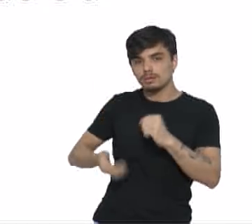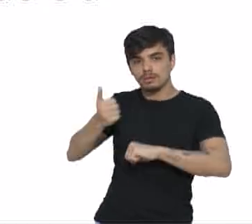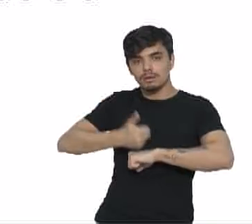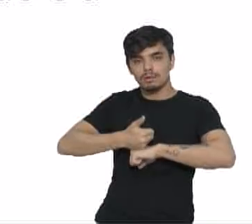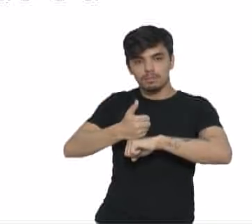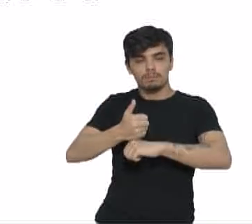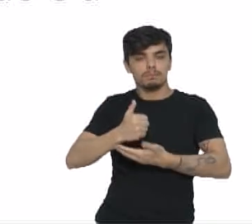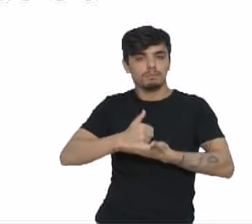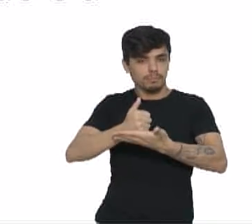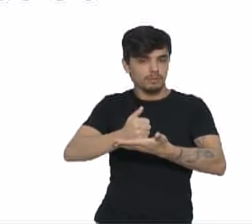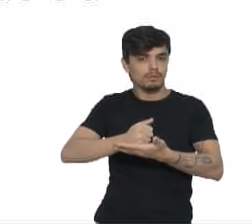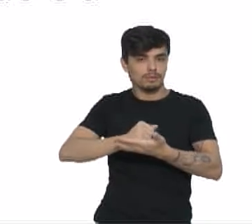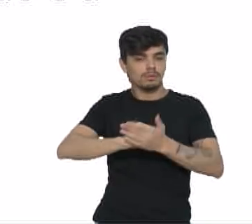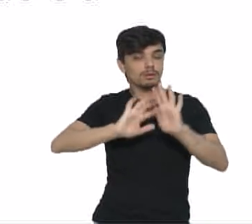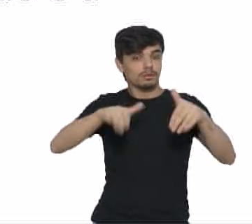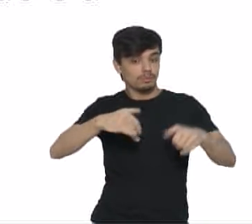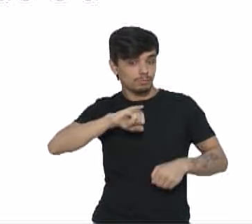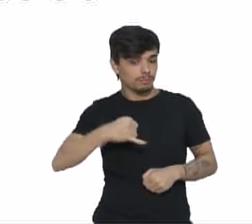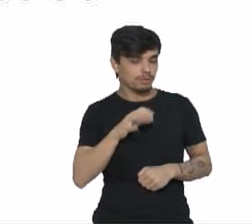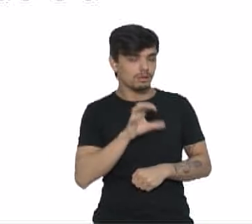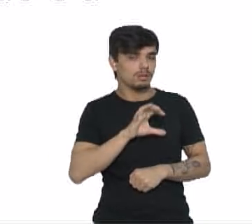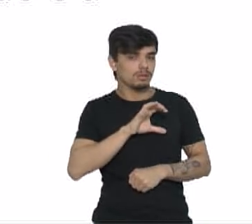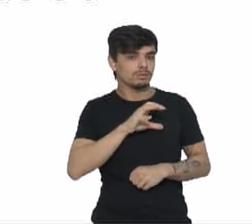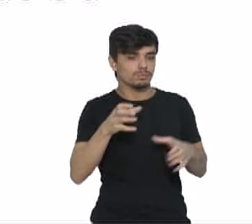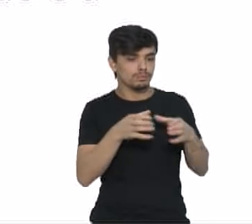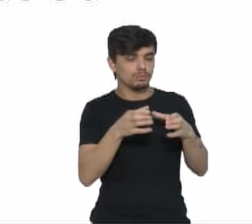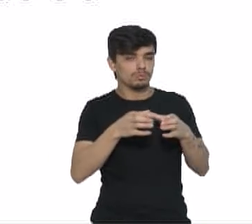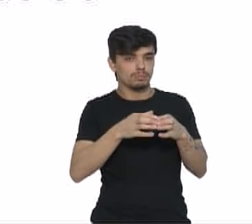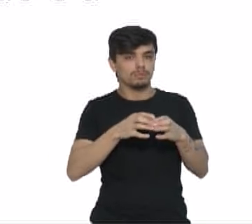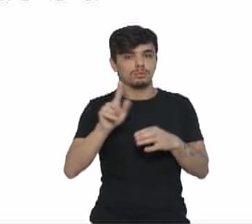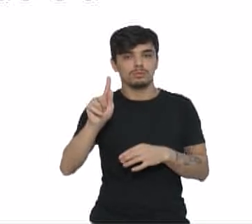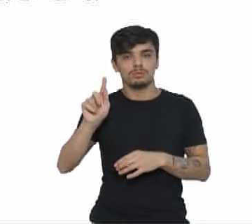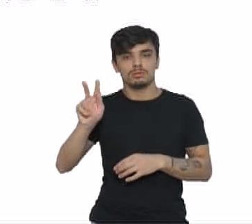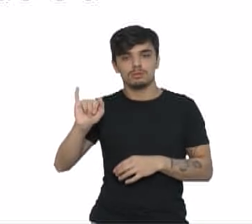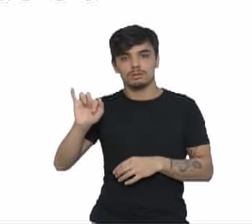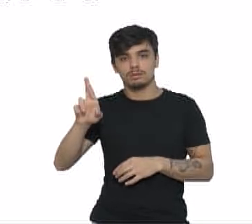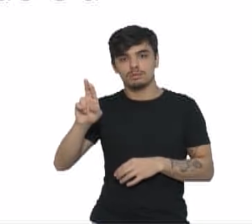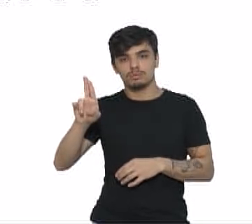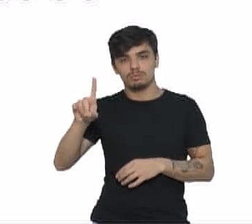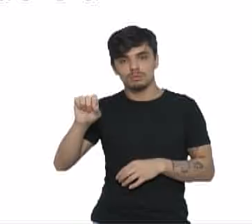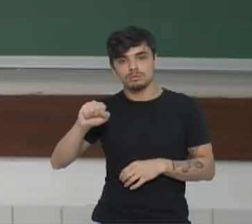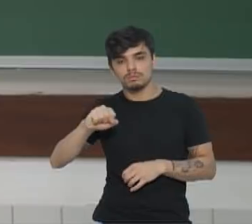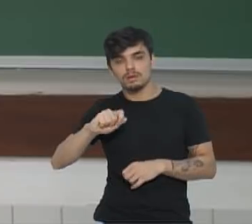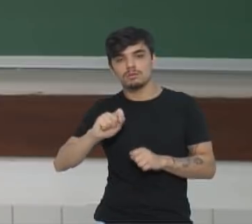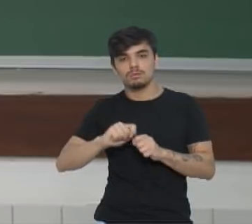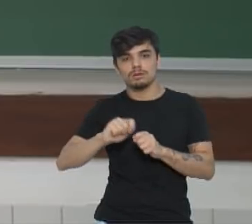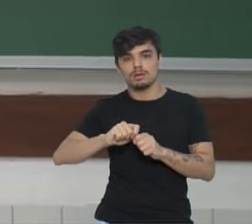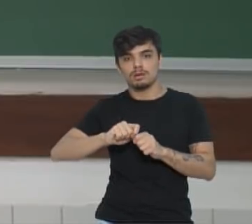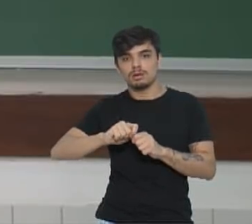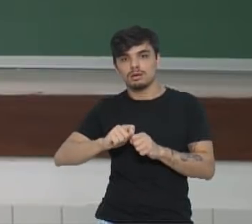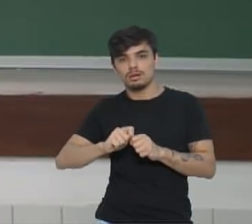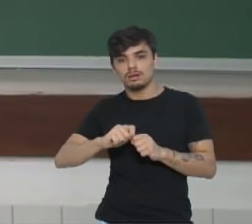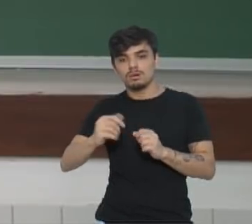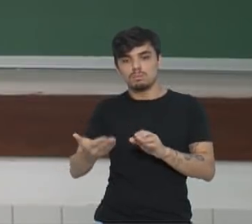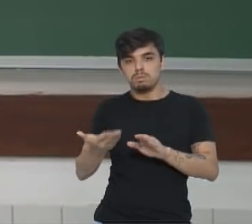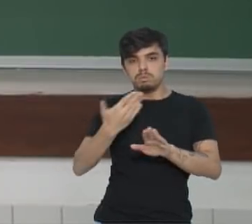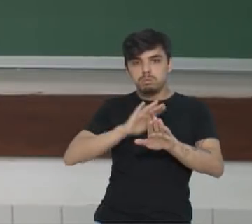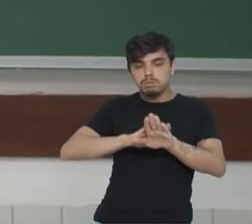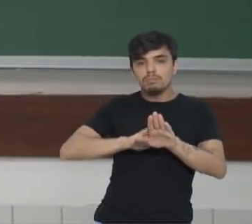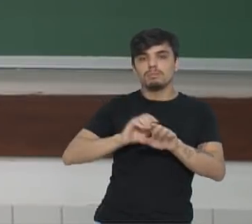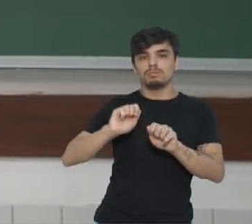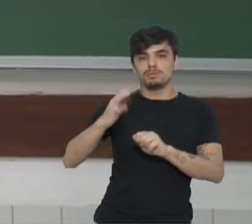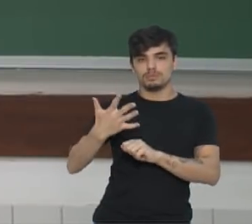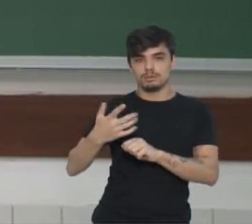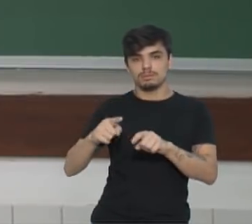aproveitando disso, os girondinos dão um golpe e conseguem prender o Robespierre, mandar ele para o Tribunal